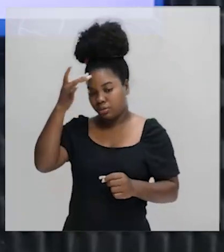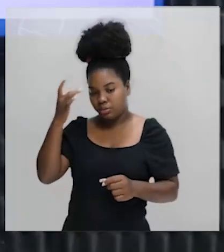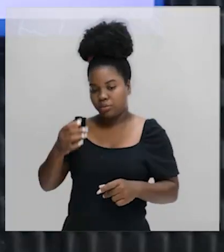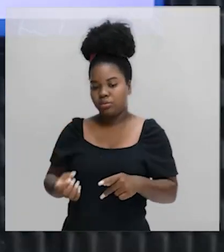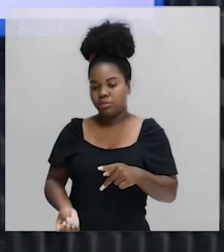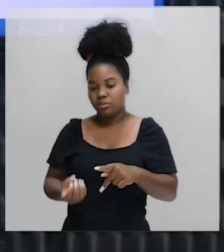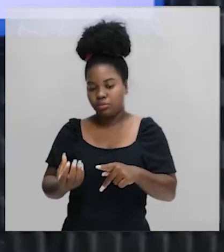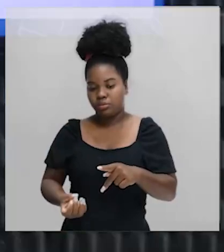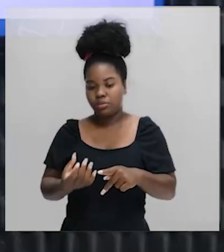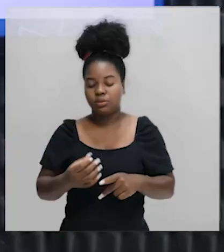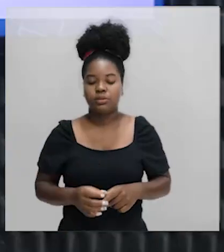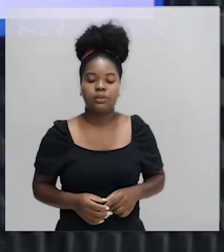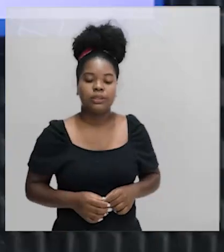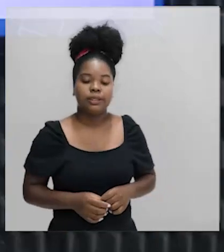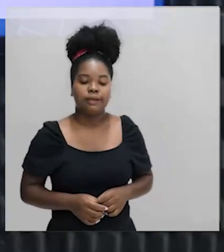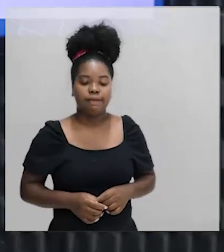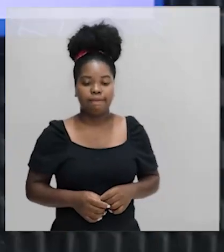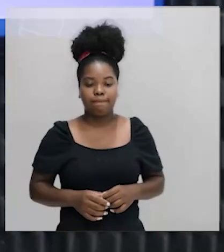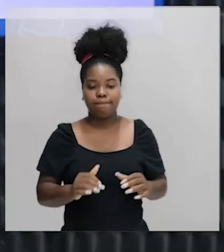pessoa do plural.